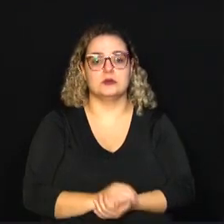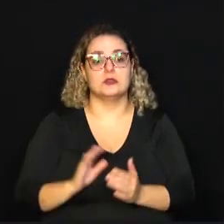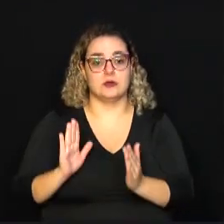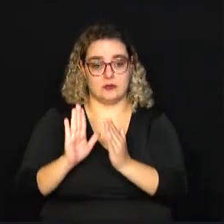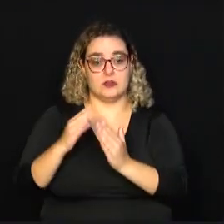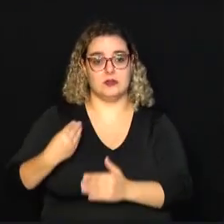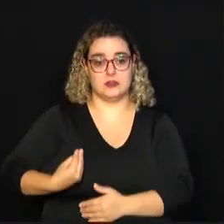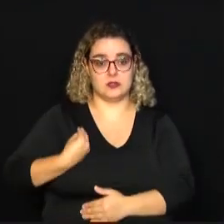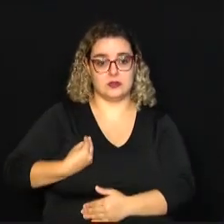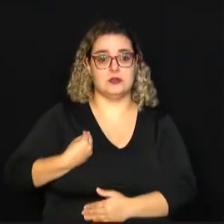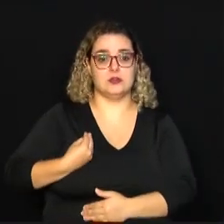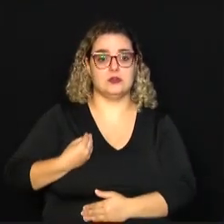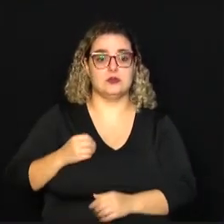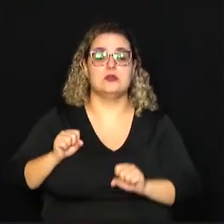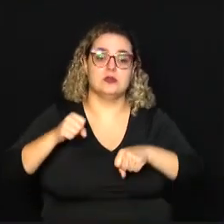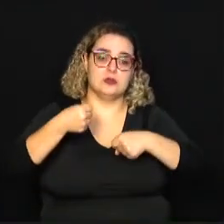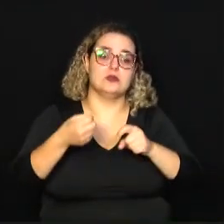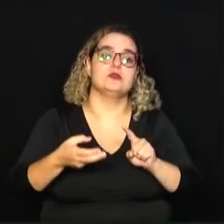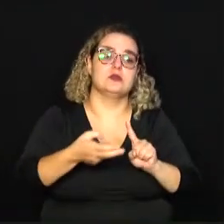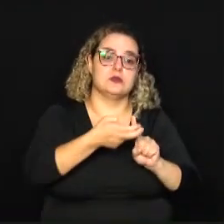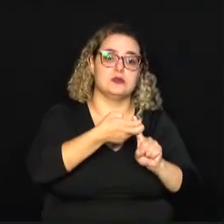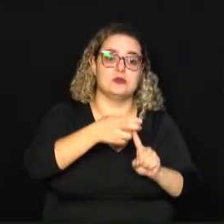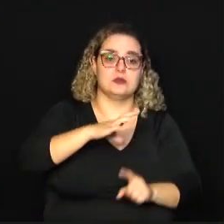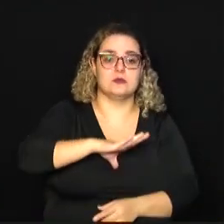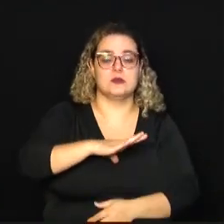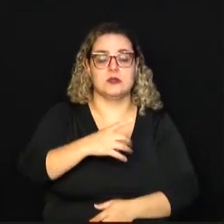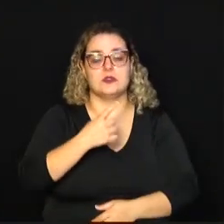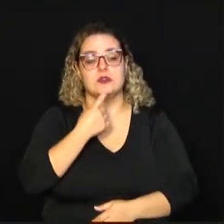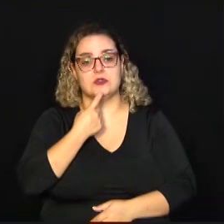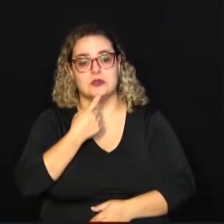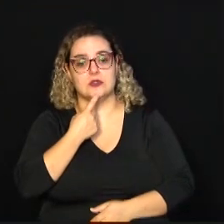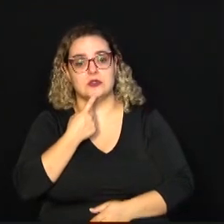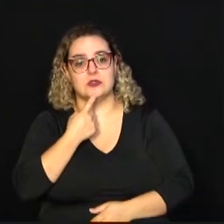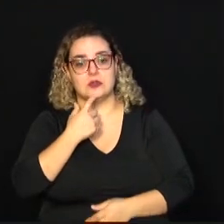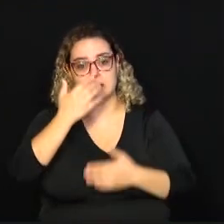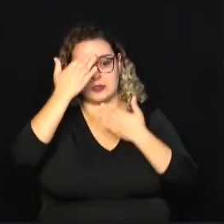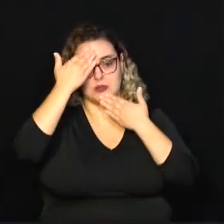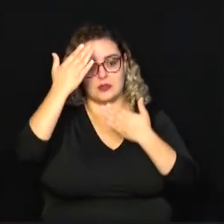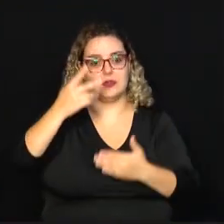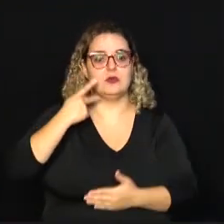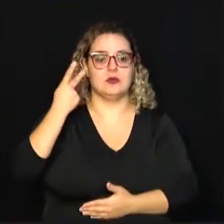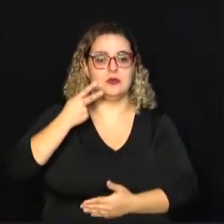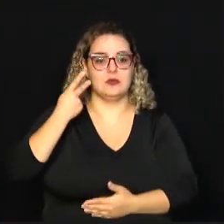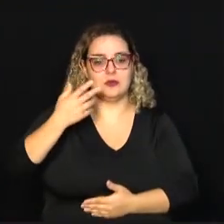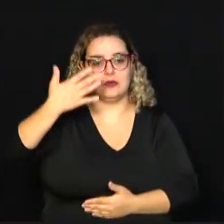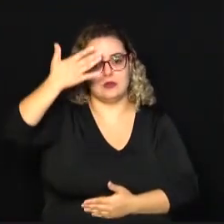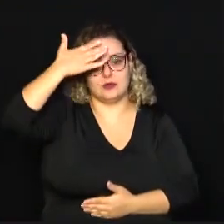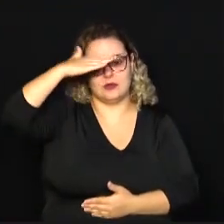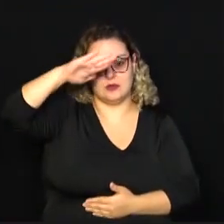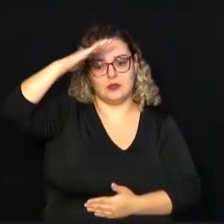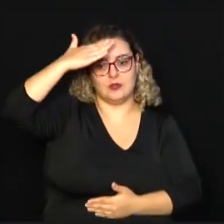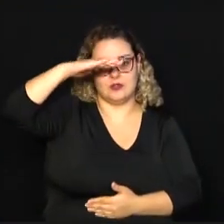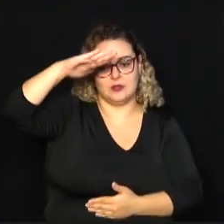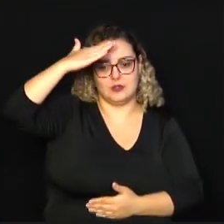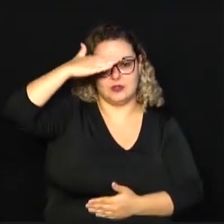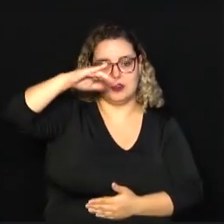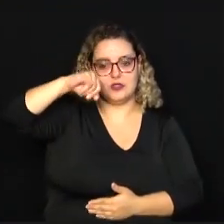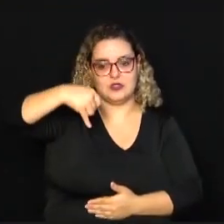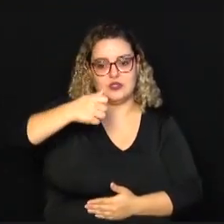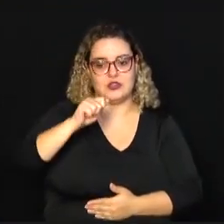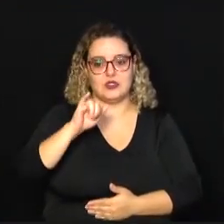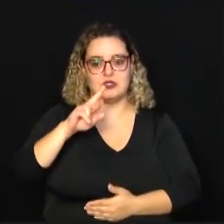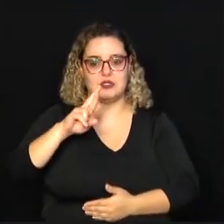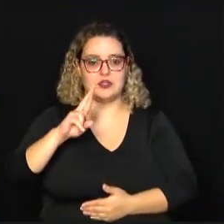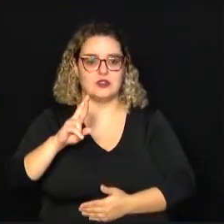Vida e Defesa do SUS tem feito aqui em Campinas. Agradecer ao vereador Jair da Farmácia, que nos acompanhou até